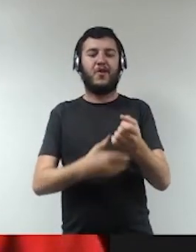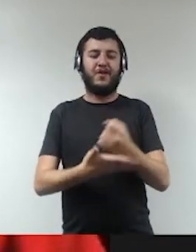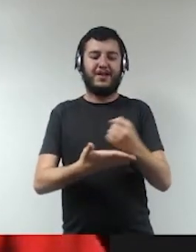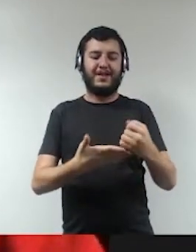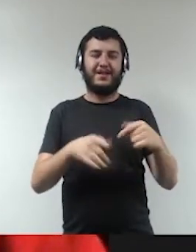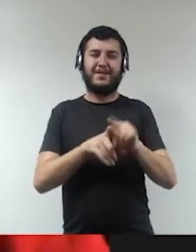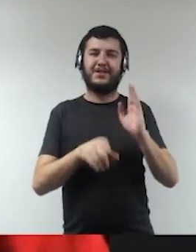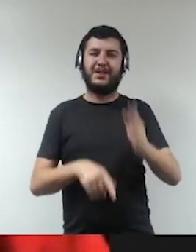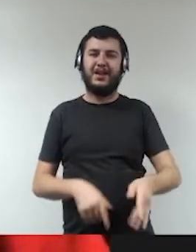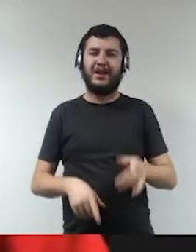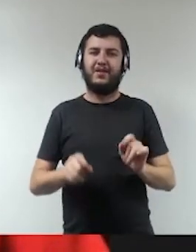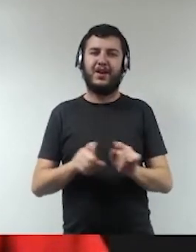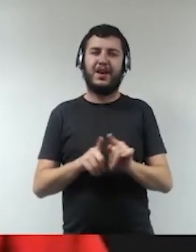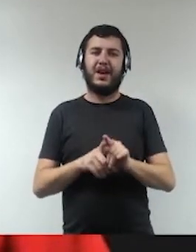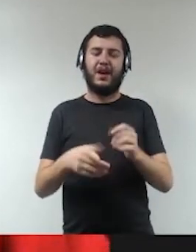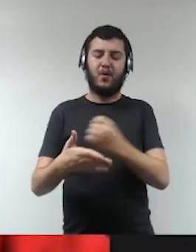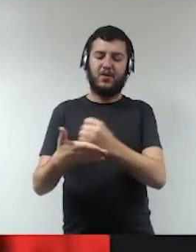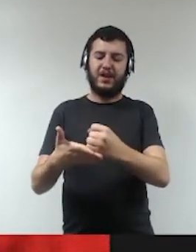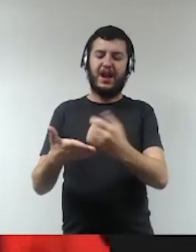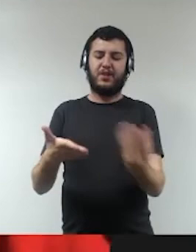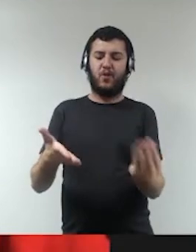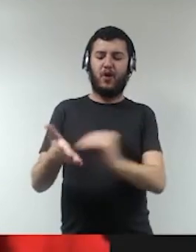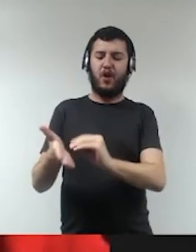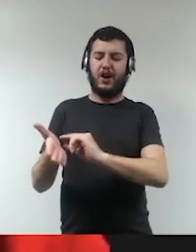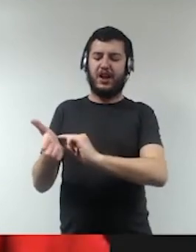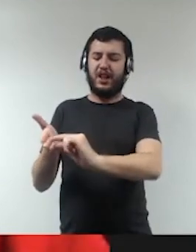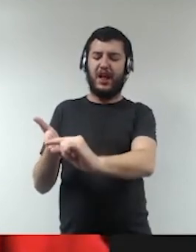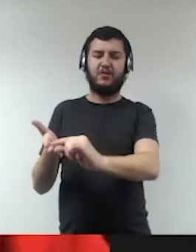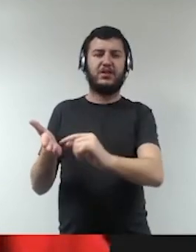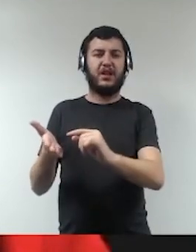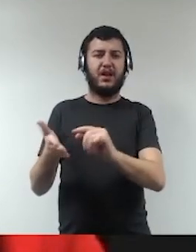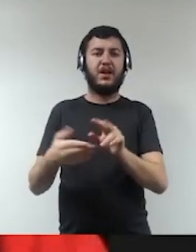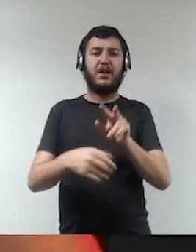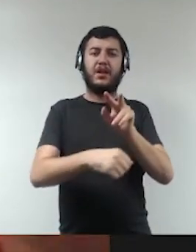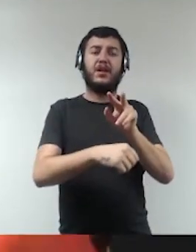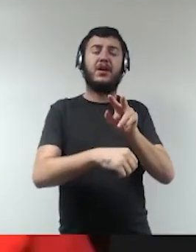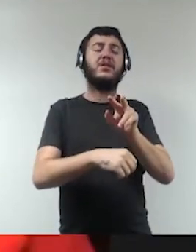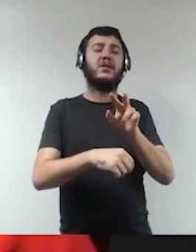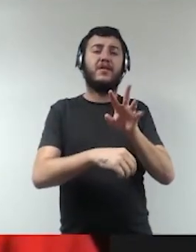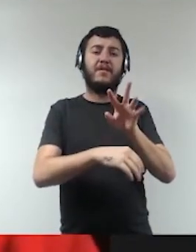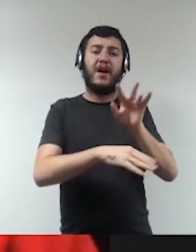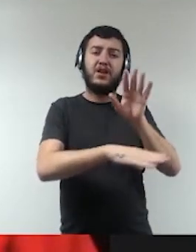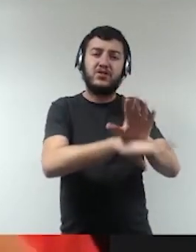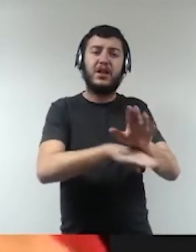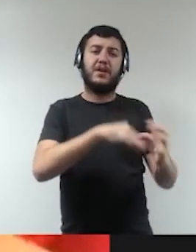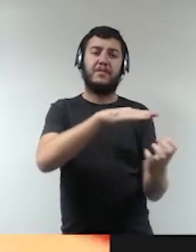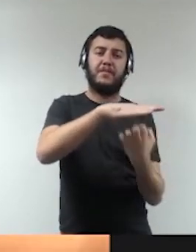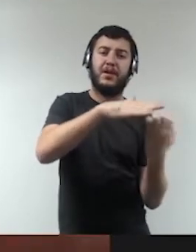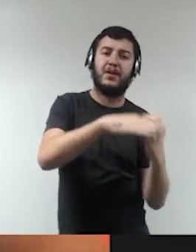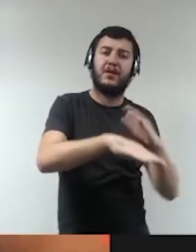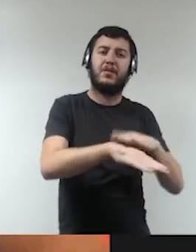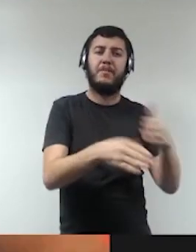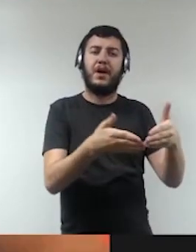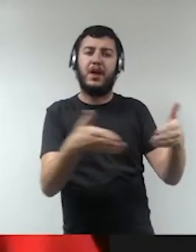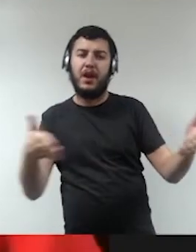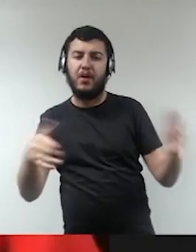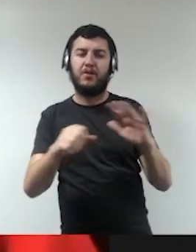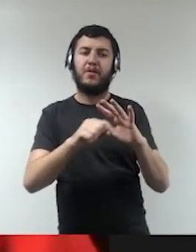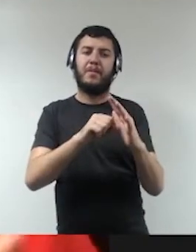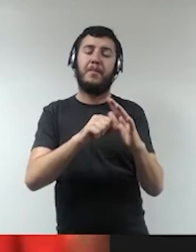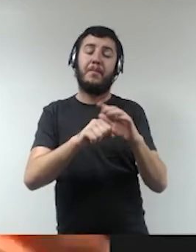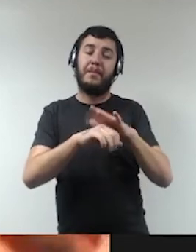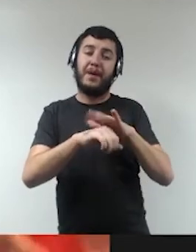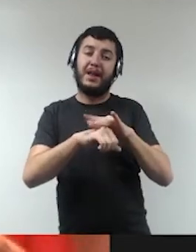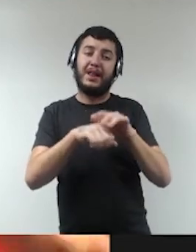de cláusula de previsibilidade de pandemias, com exceção de suspensão de contrato. Então, o mundo termina